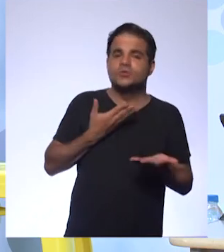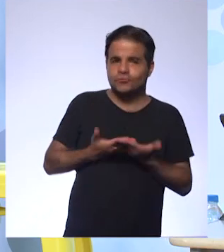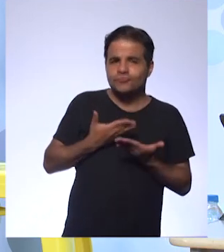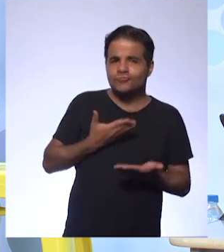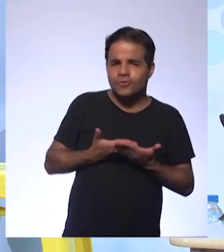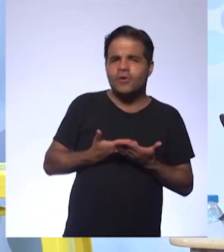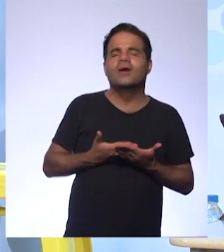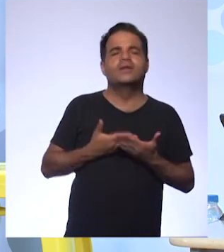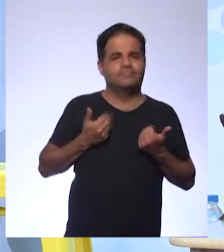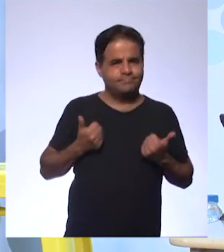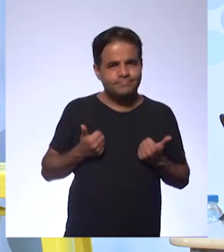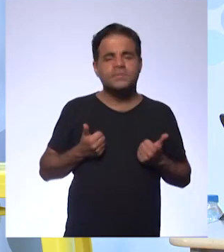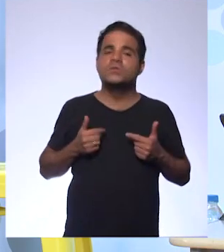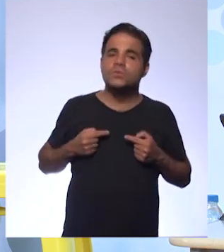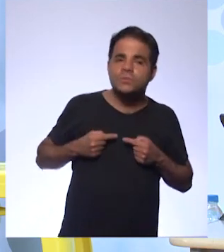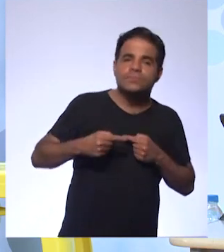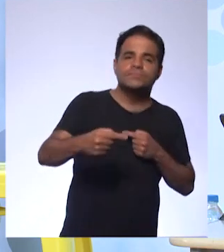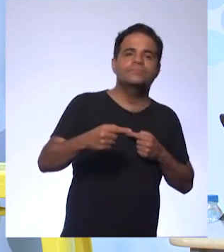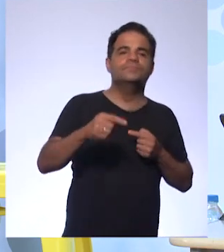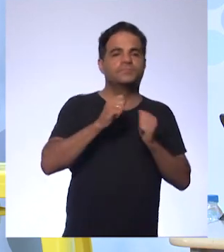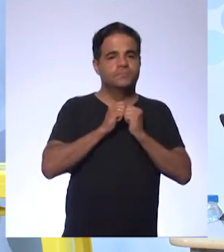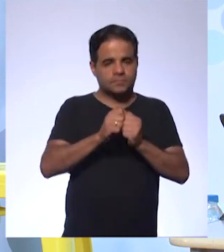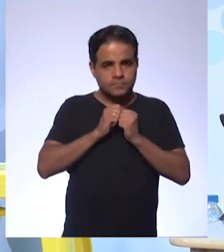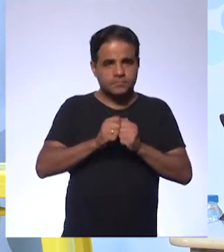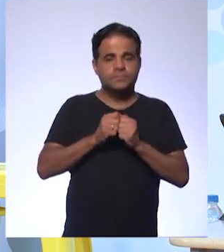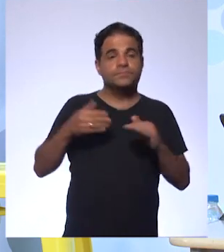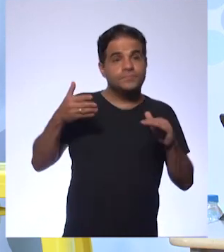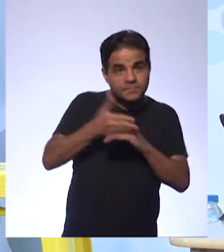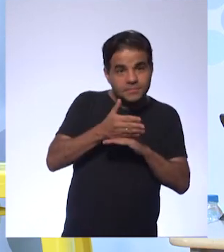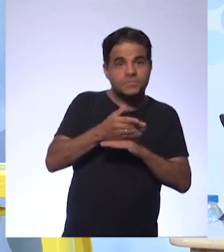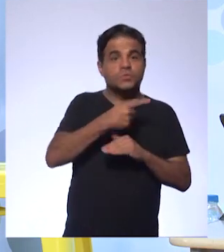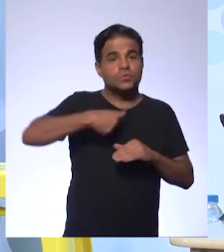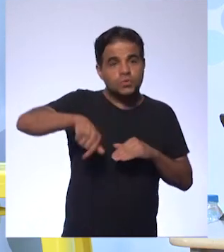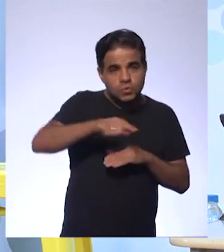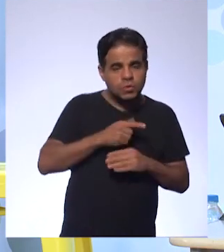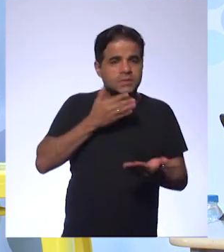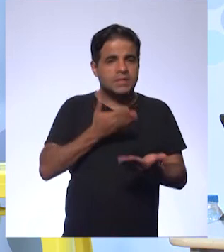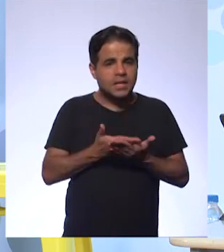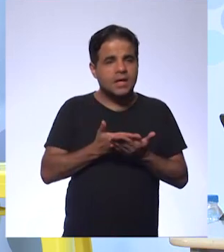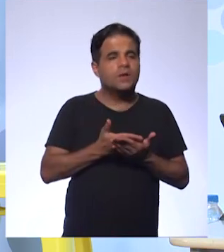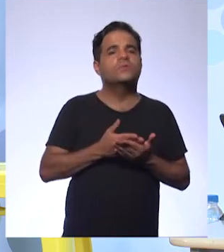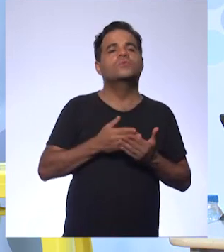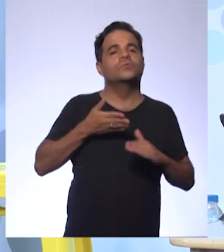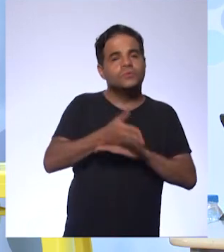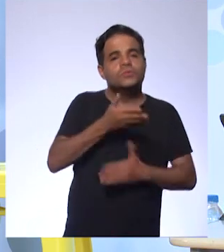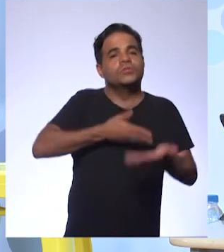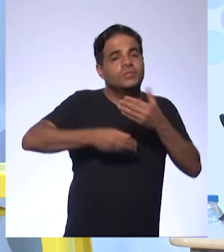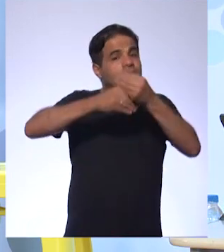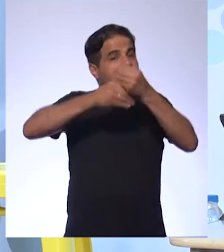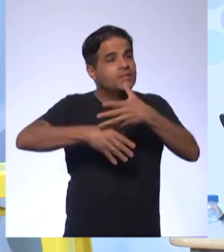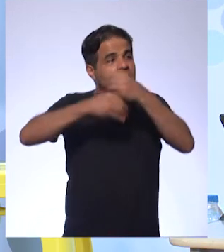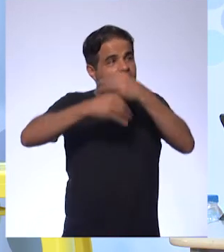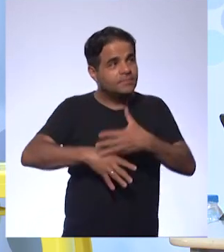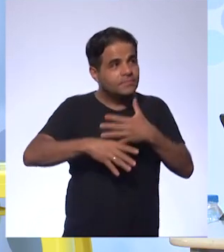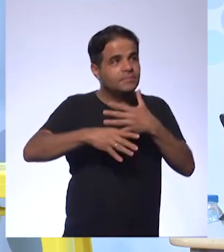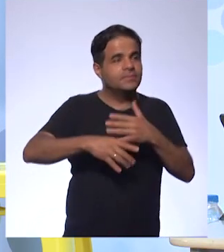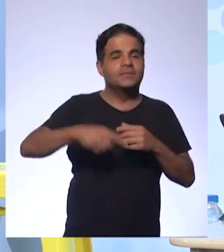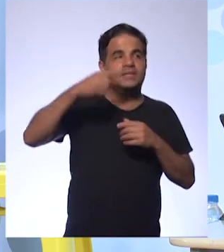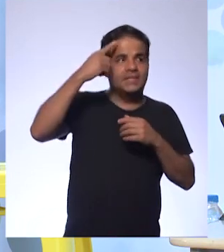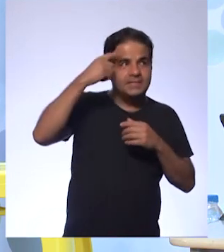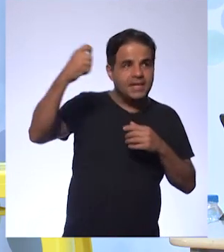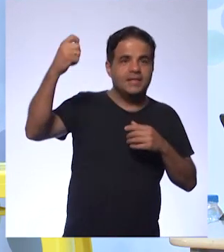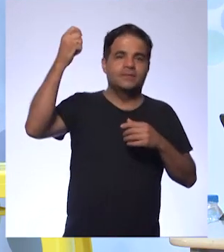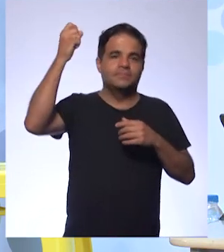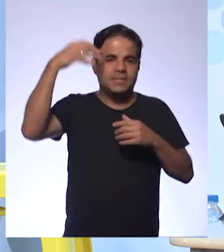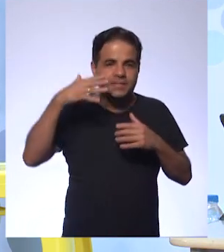escola. Para estar conosco, participando da nossa aula e também interagindo com vocês no nosso chat, contamos com a presença do